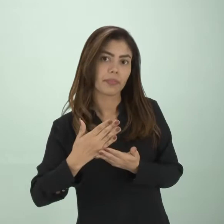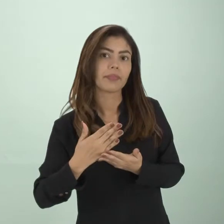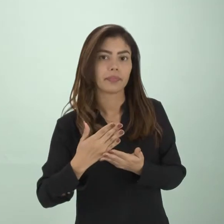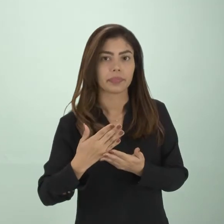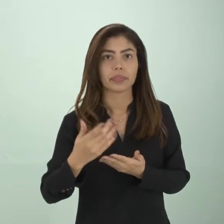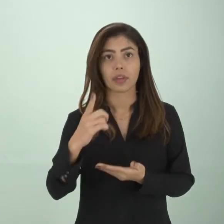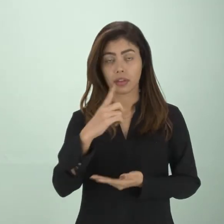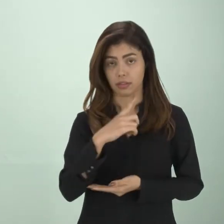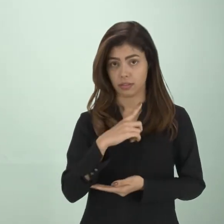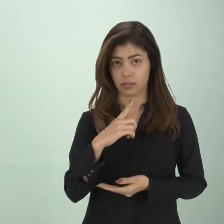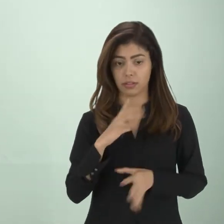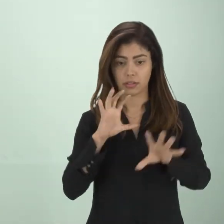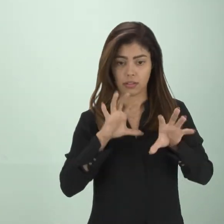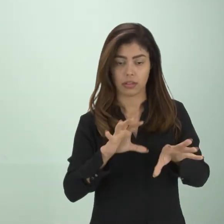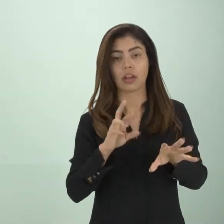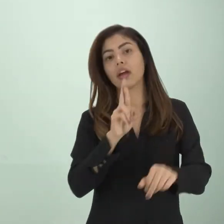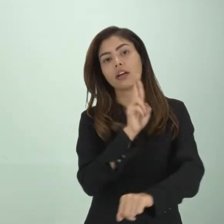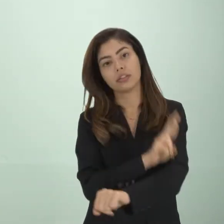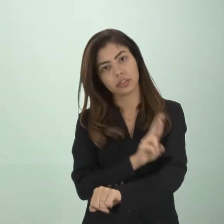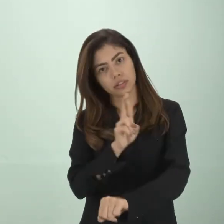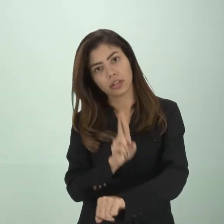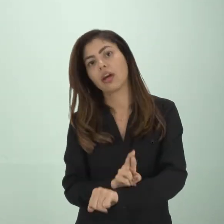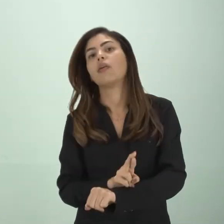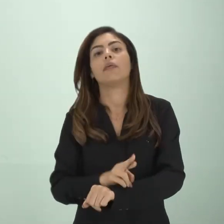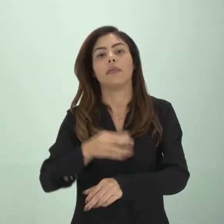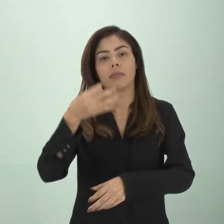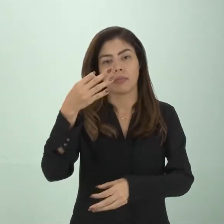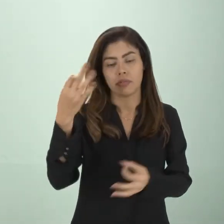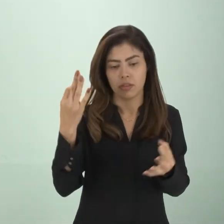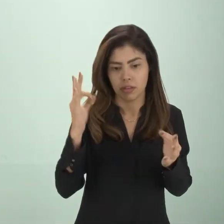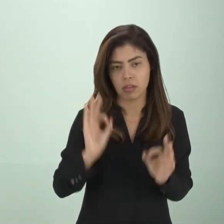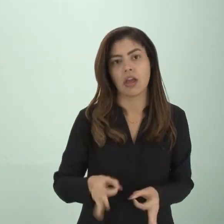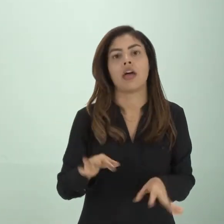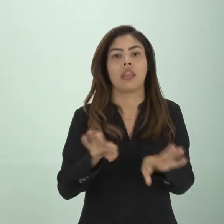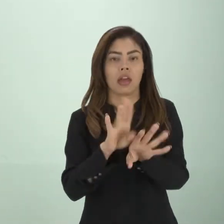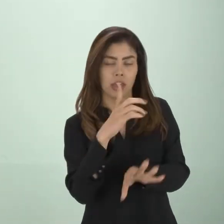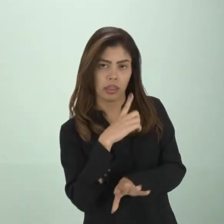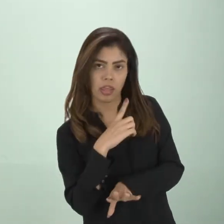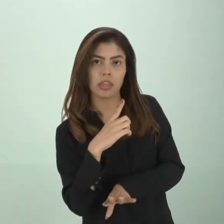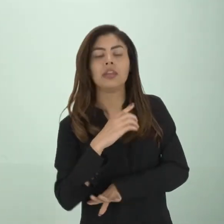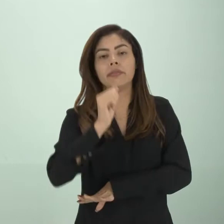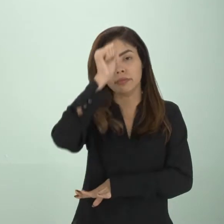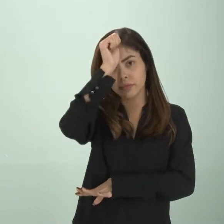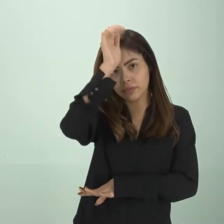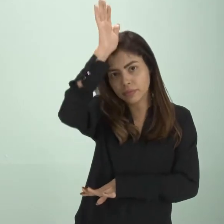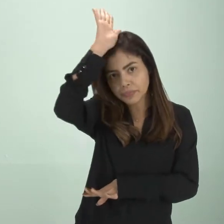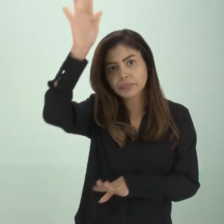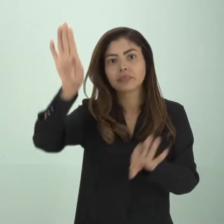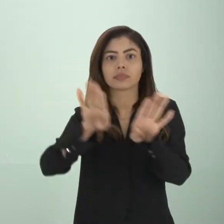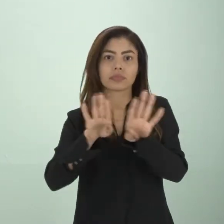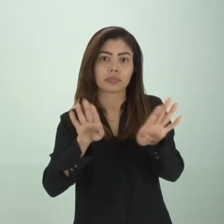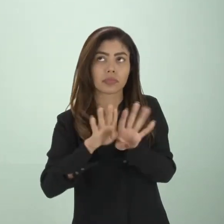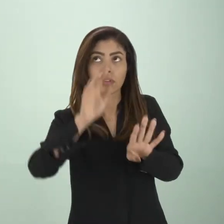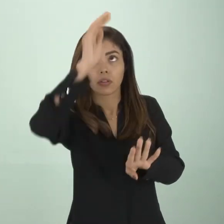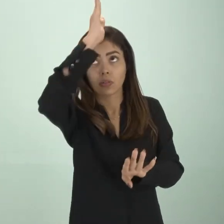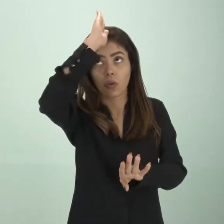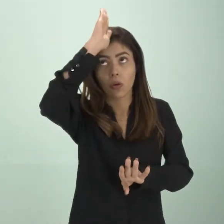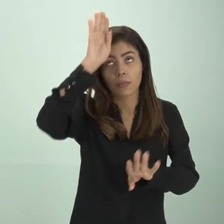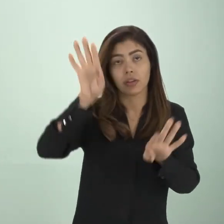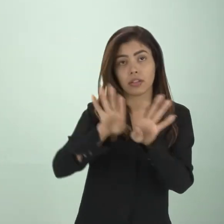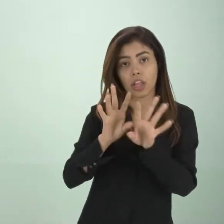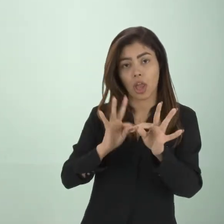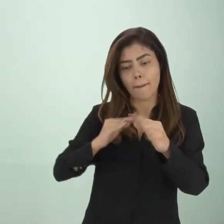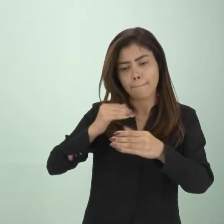a tornar-se a religião oficial do Império Romano e vai se multiplicar por toda